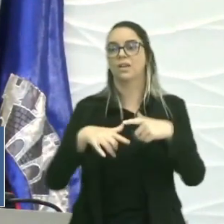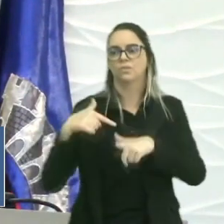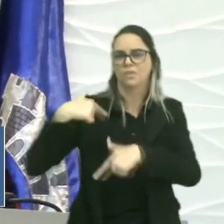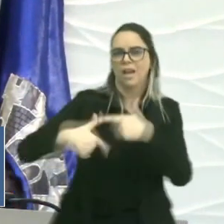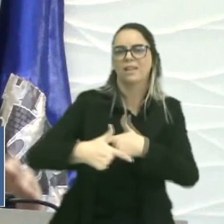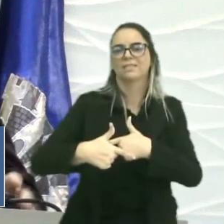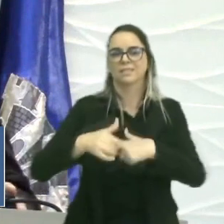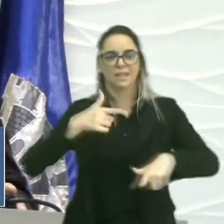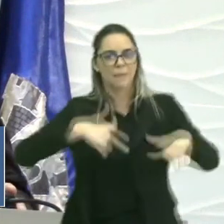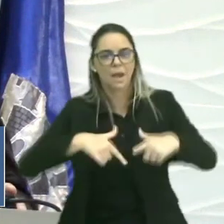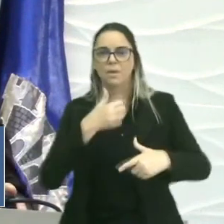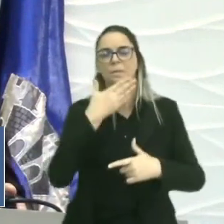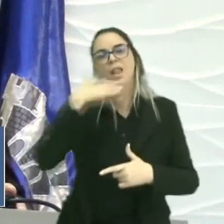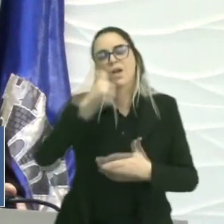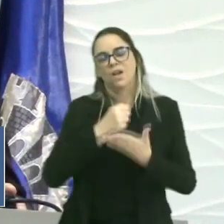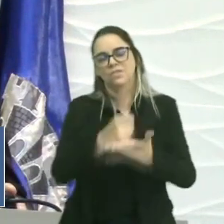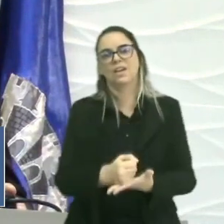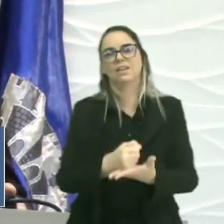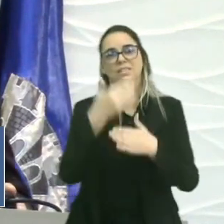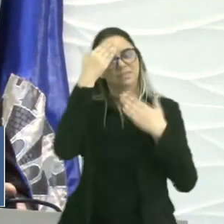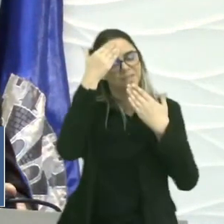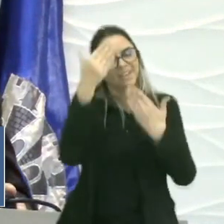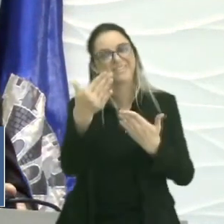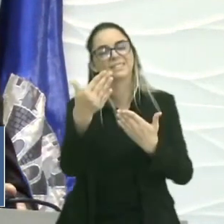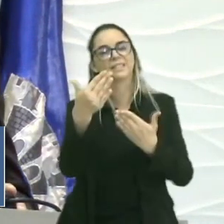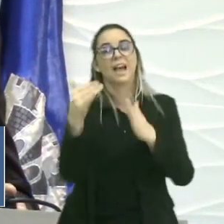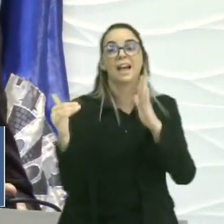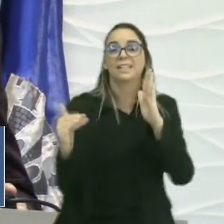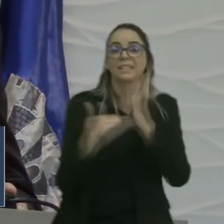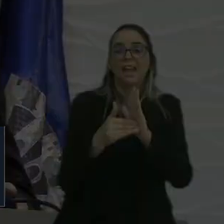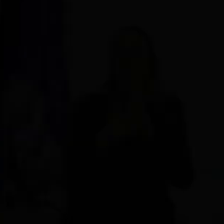trabalho para cada um de vocês. Muito obrigado e até a próxima oportunidade.